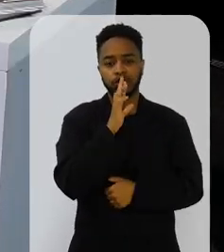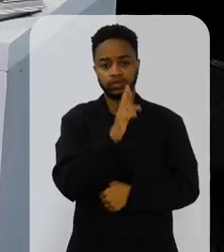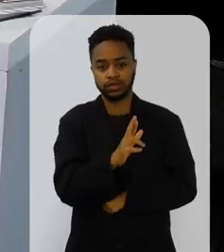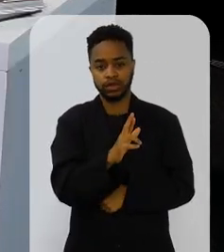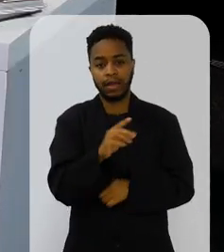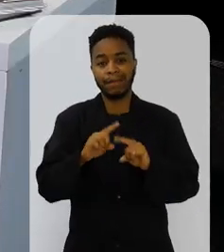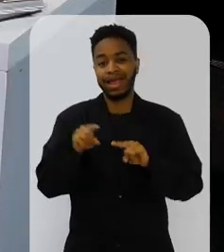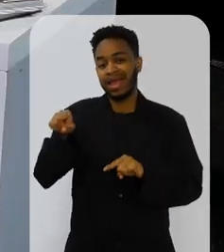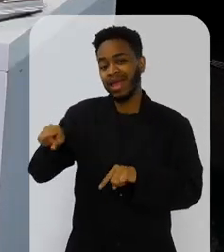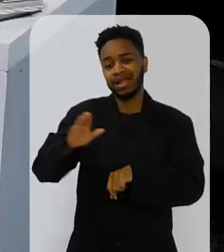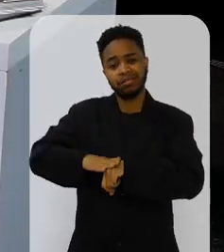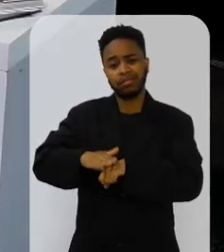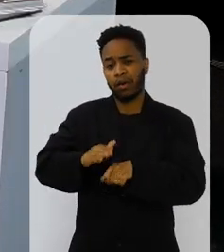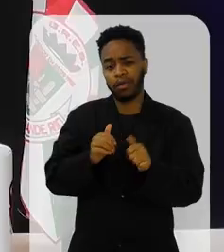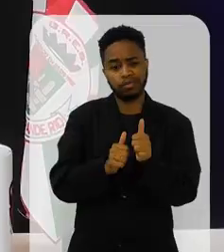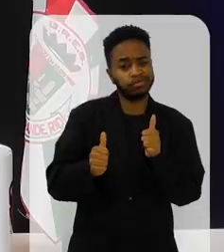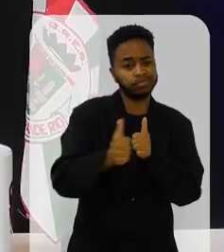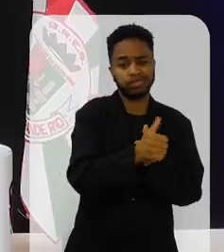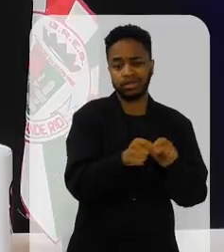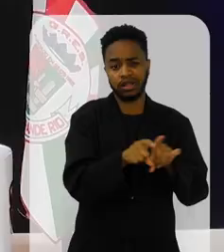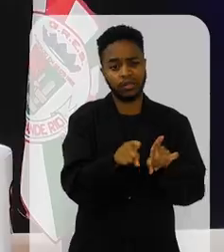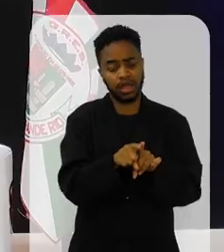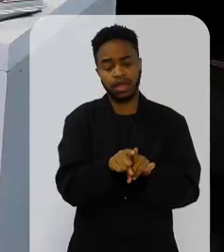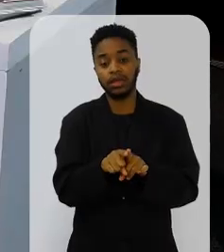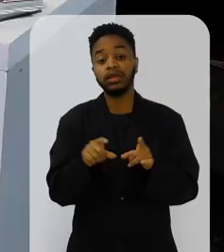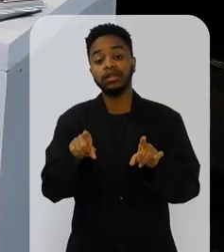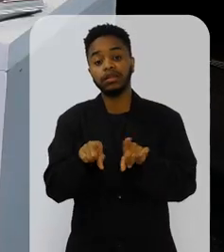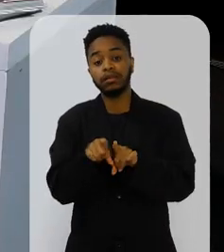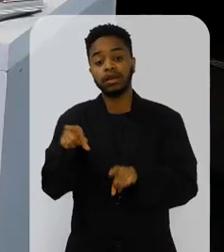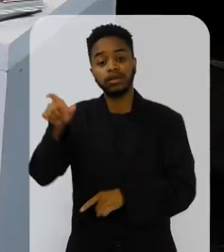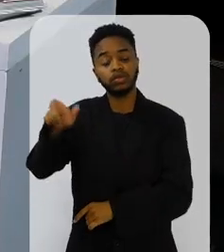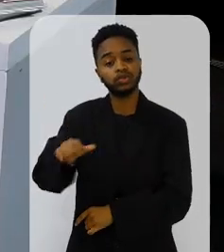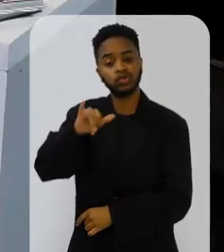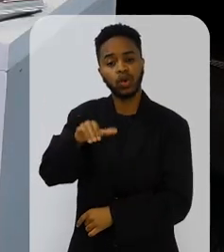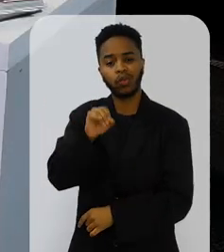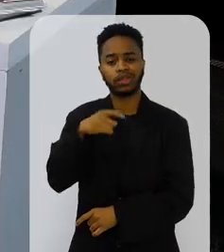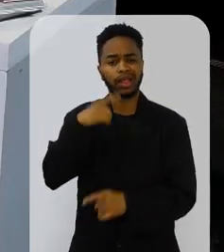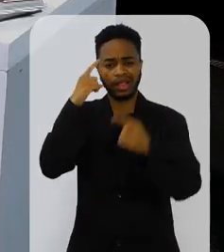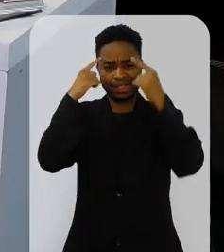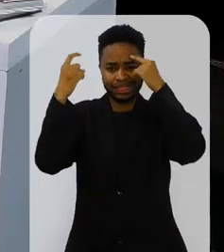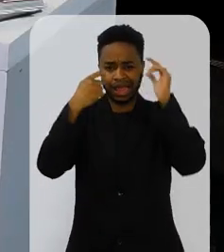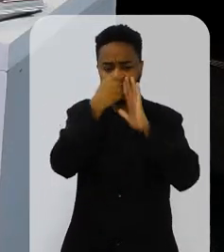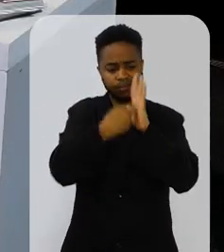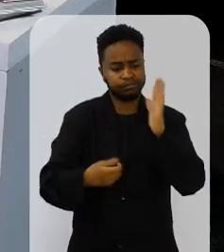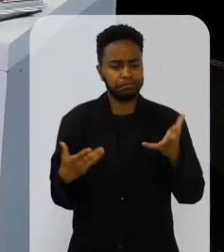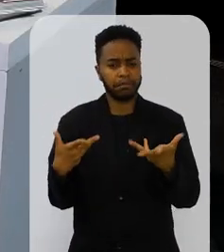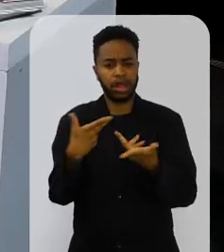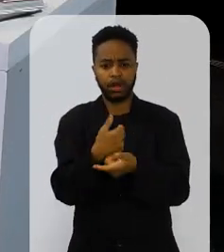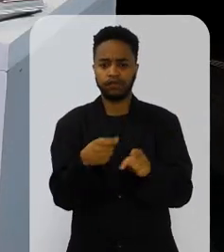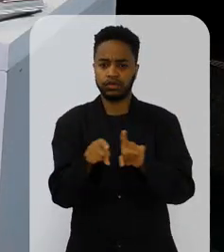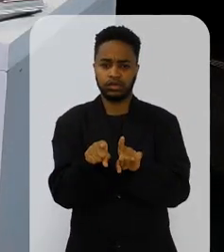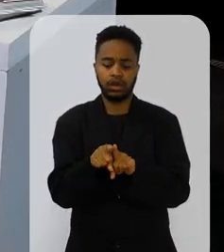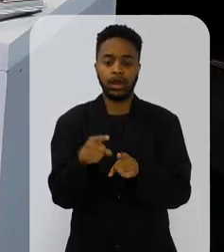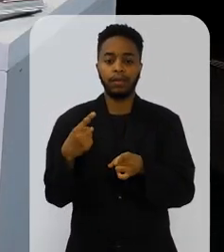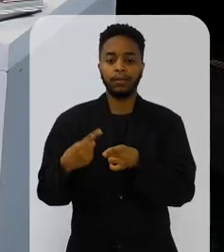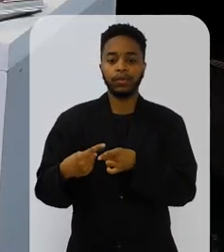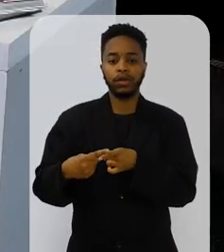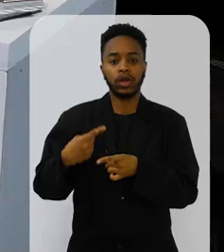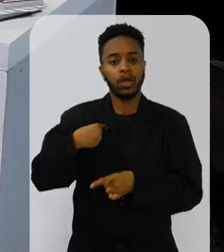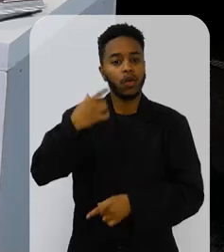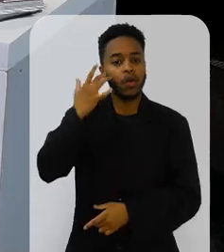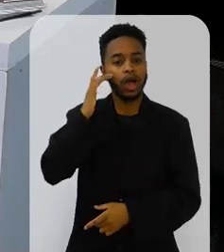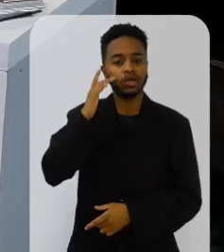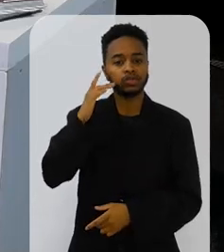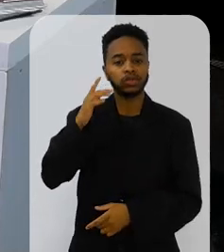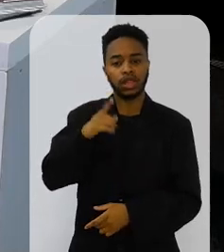E era ele. Falava, tinha propriedade, né? E o João tinha umas sacadas de enredo, né, Bira? Maravilhosas, né? Acho que